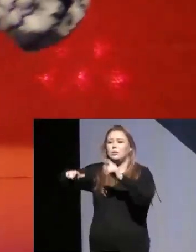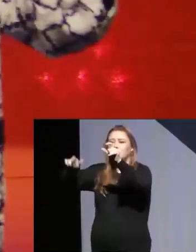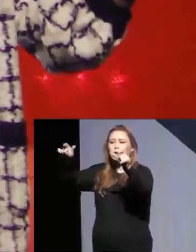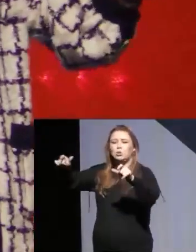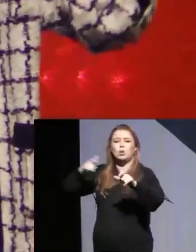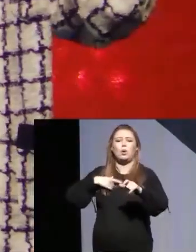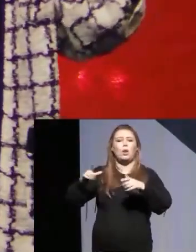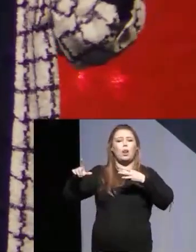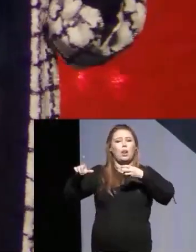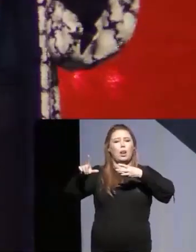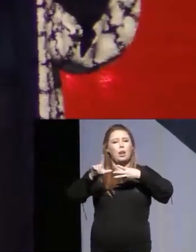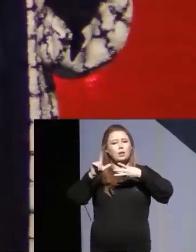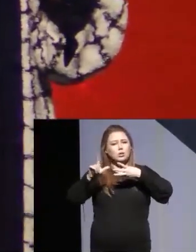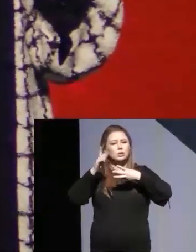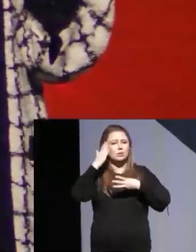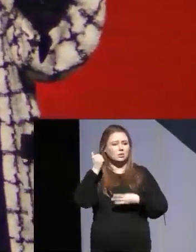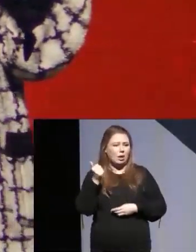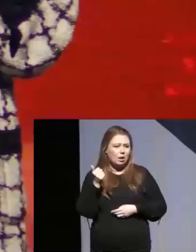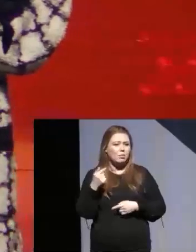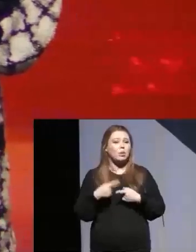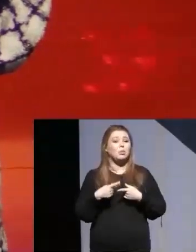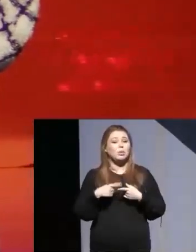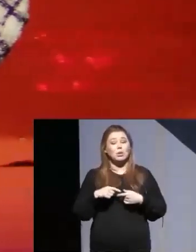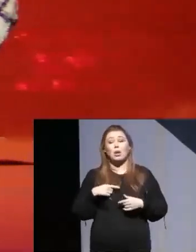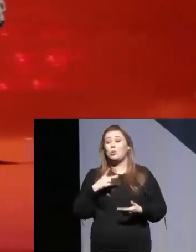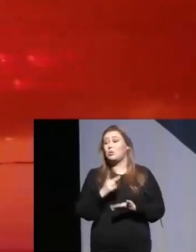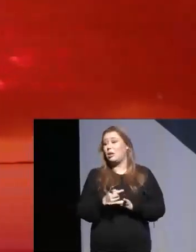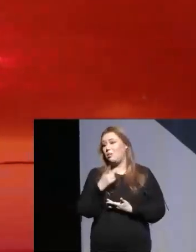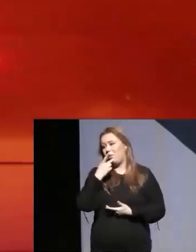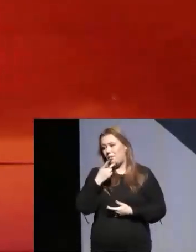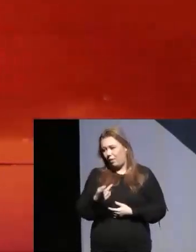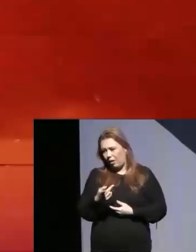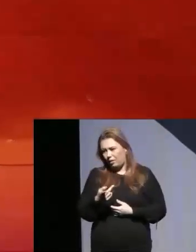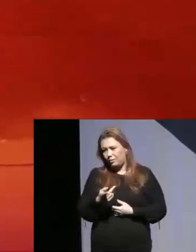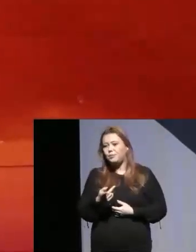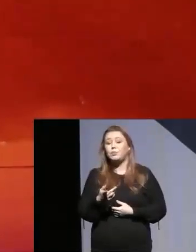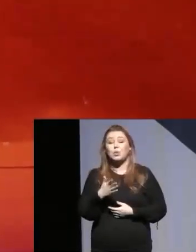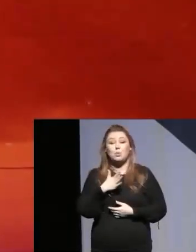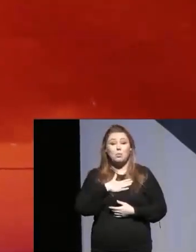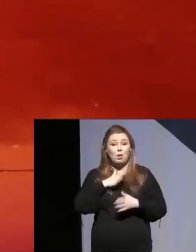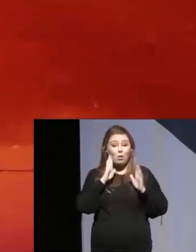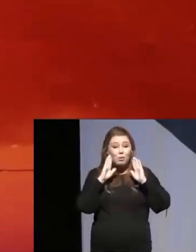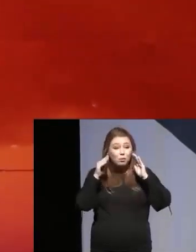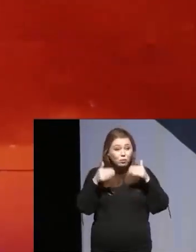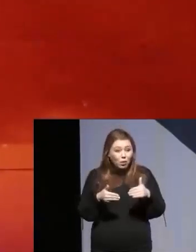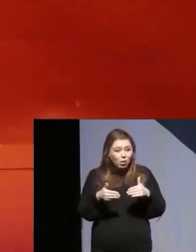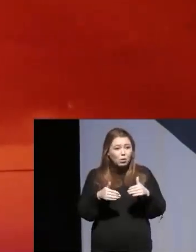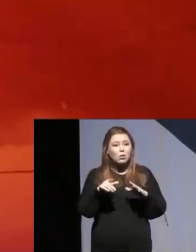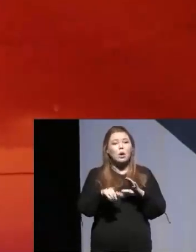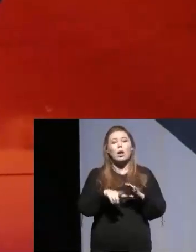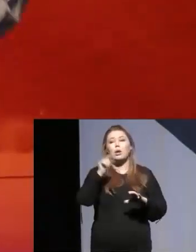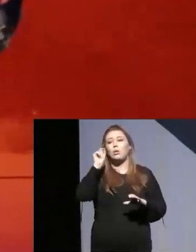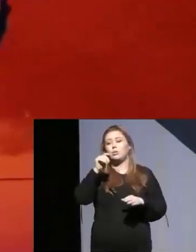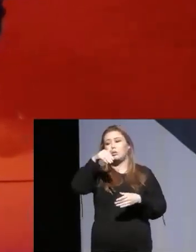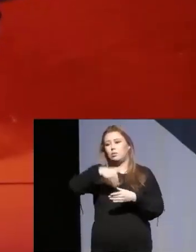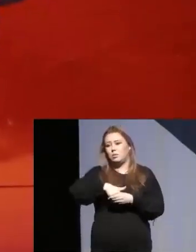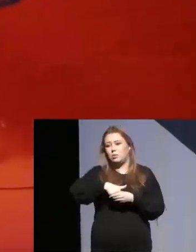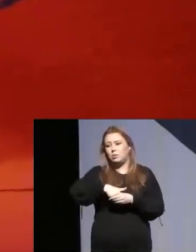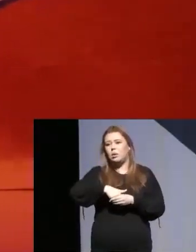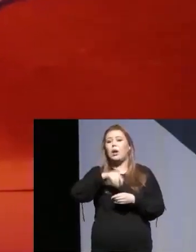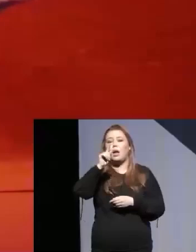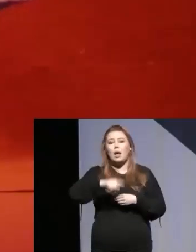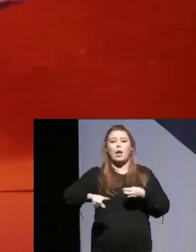Poder Legislativo, que é, eu sempre digo que o meu foco para eleger alguém se concentra no